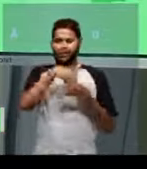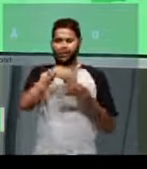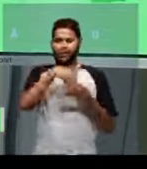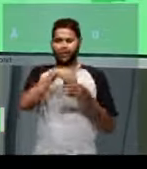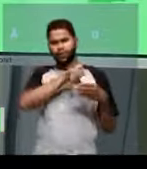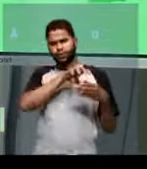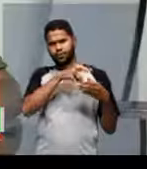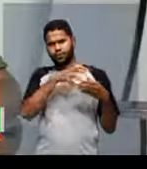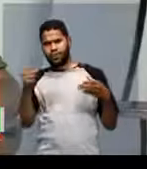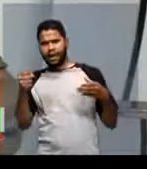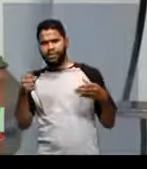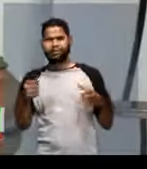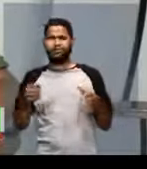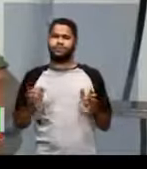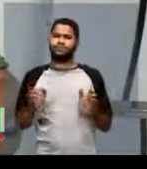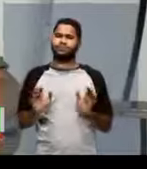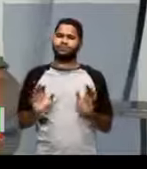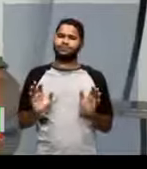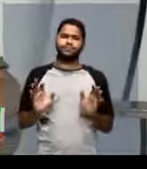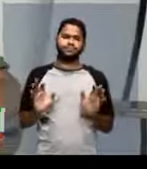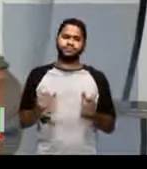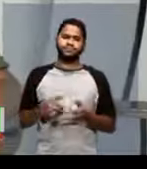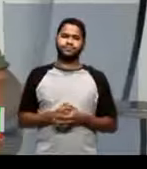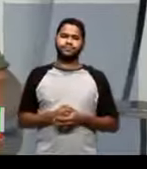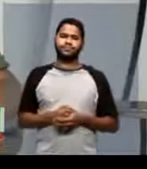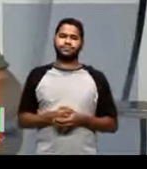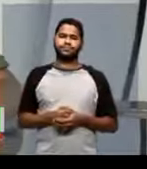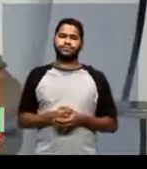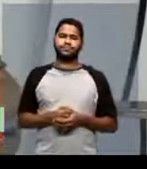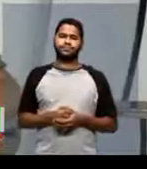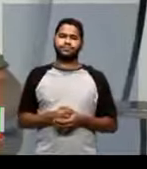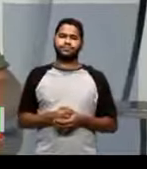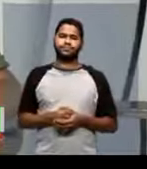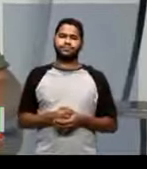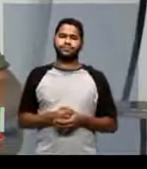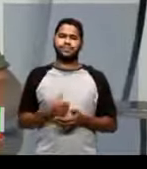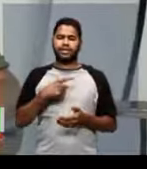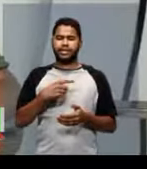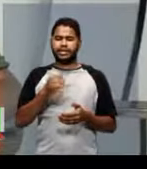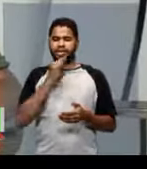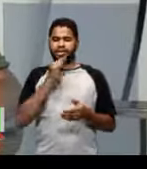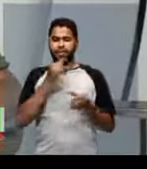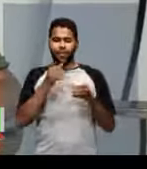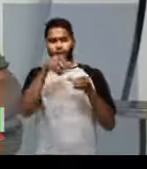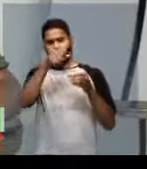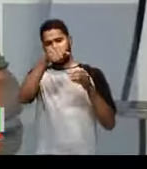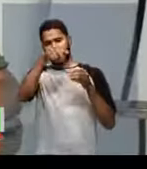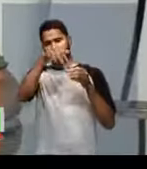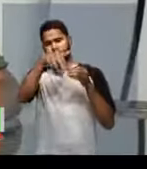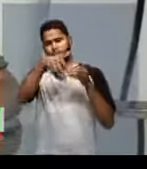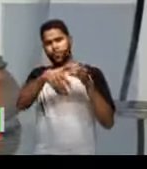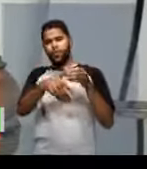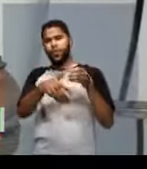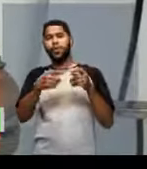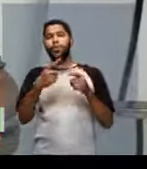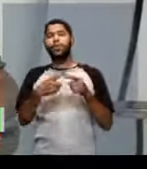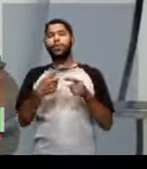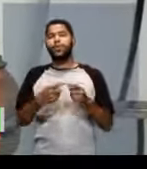pelo vidro? Não, de jeito nenhum. Quando o copo fica suado, é